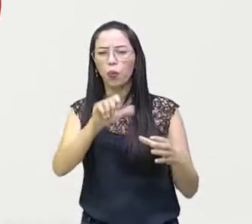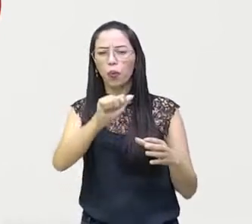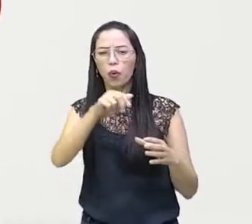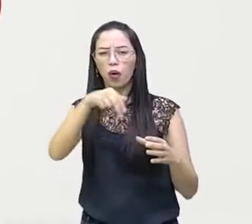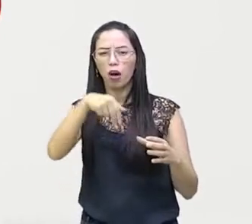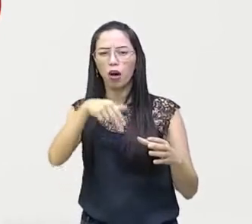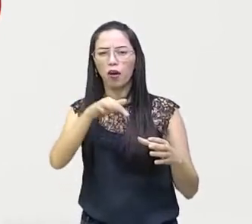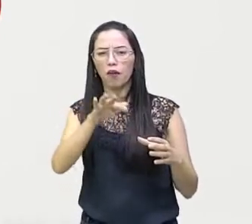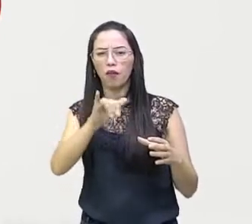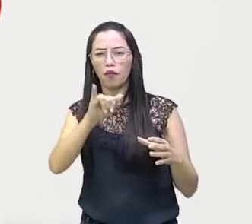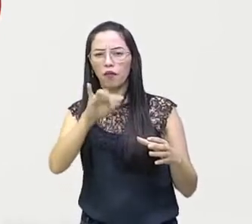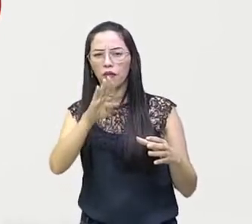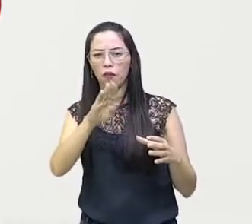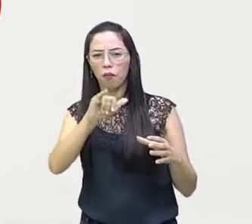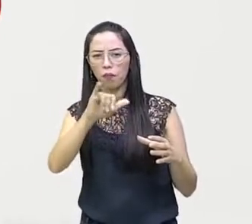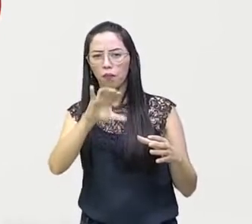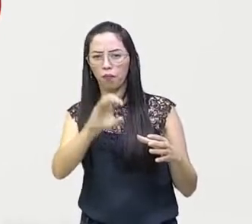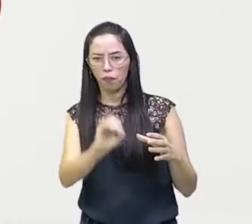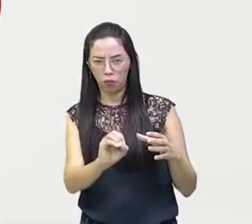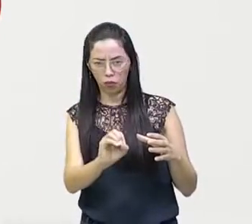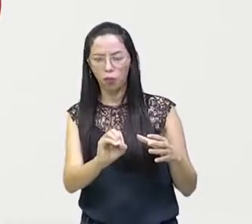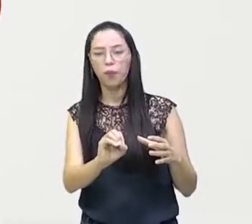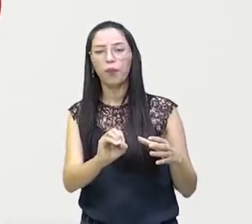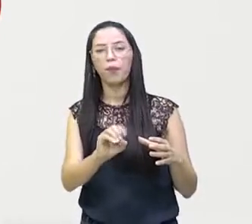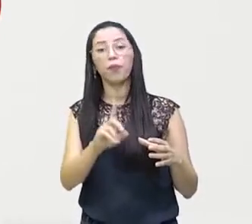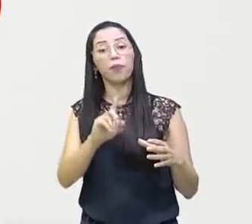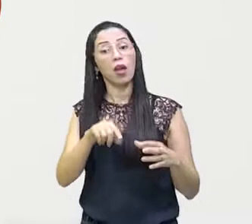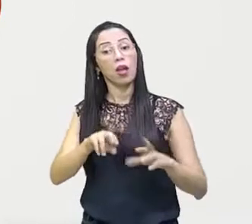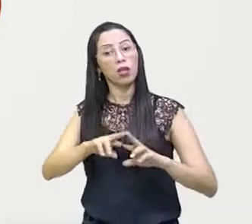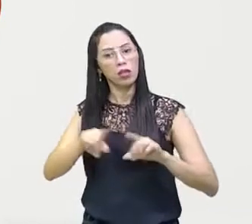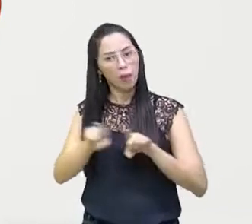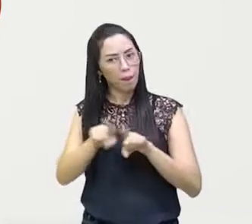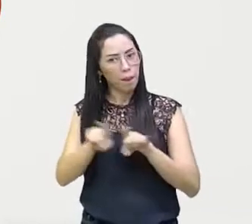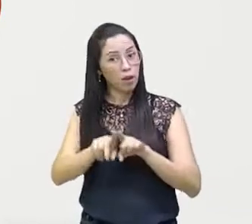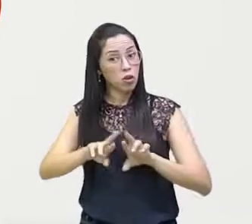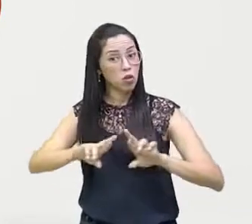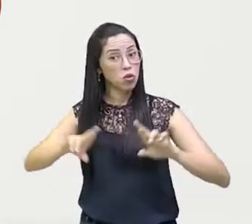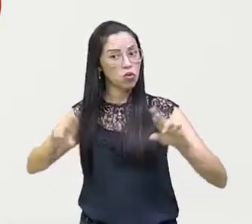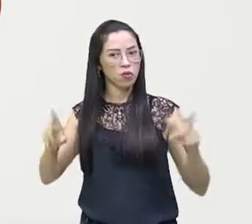diferenciada, mas, como vocês podem ver, eles possuem